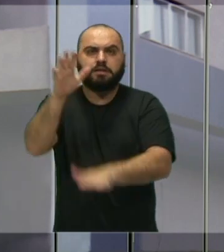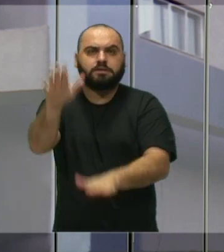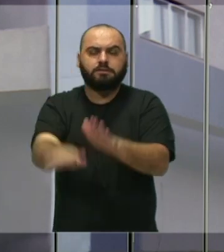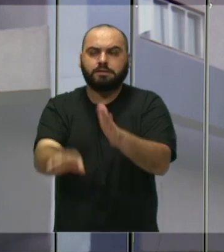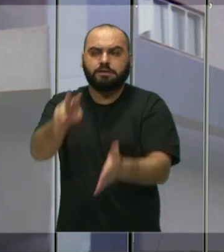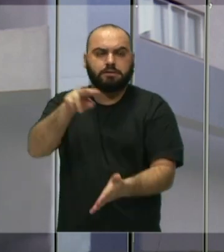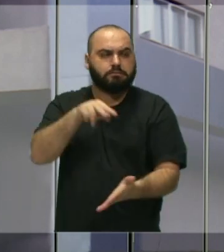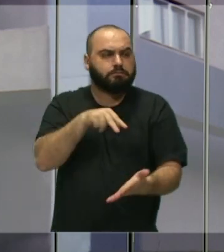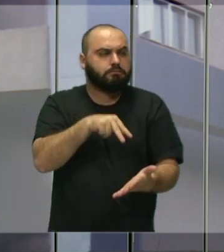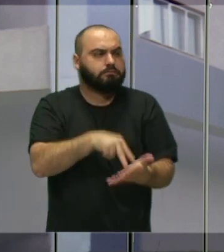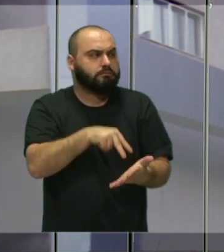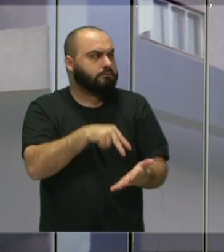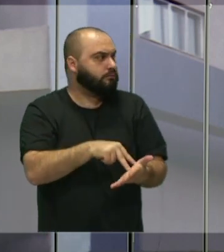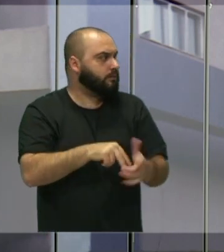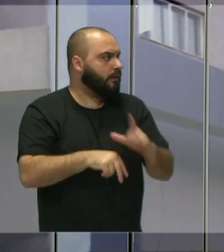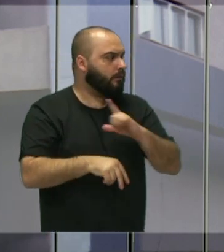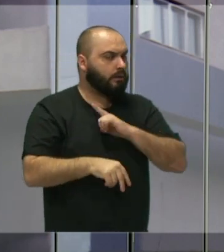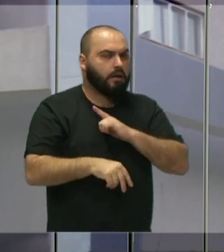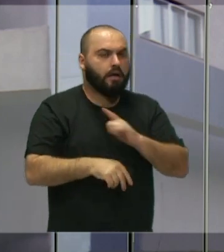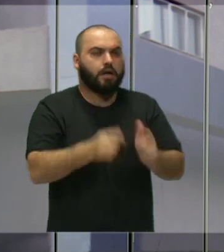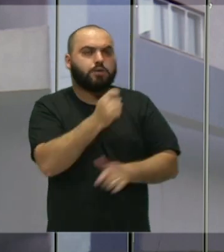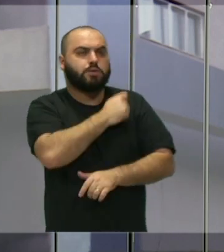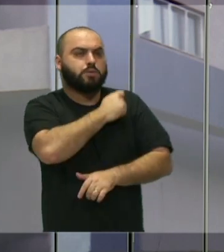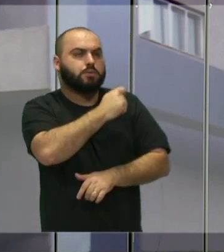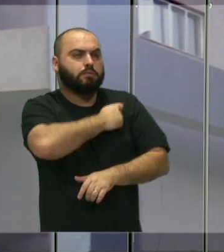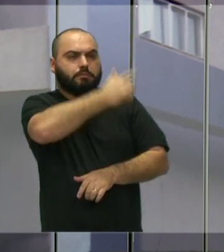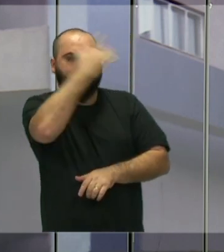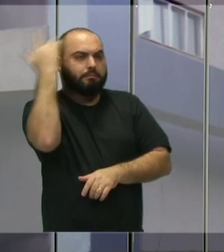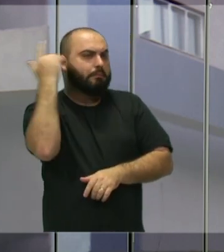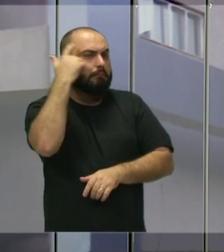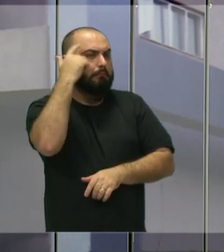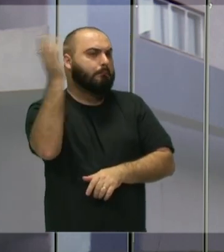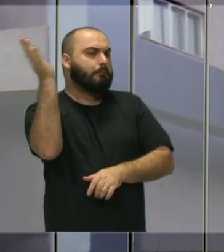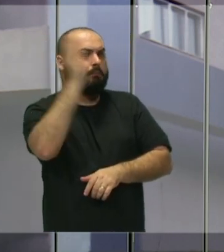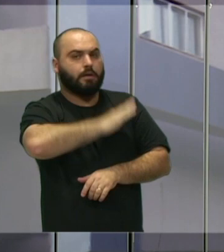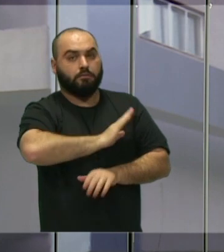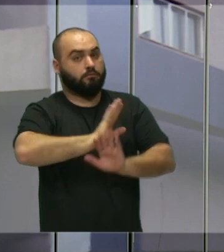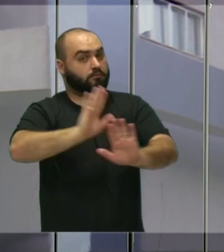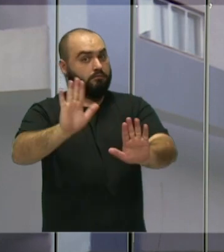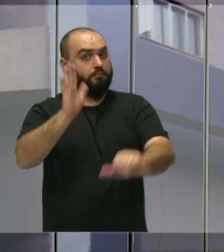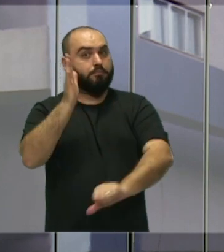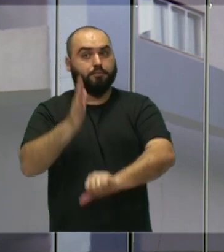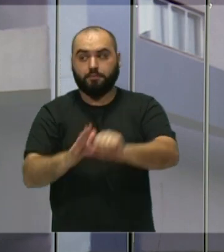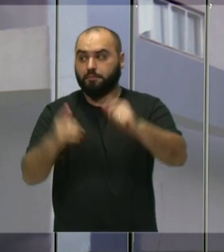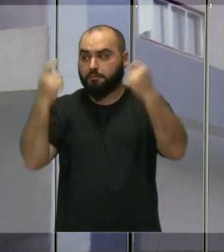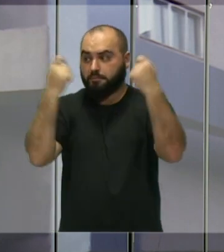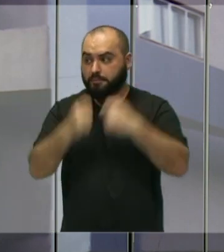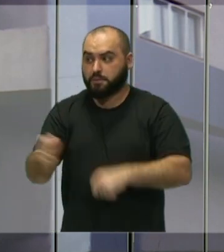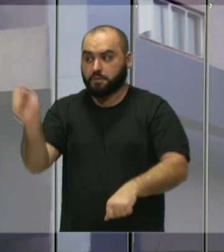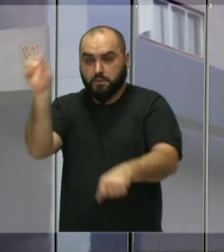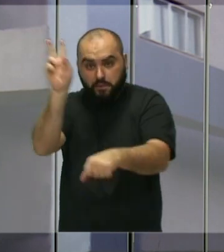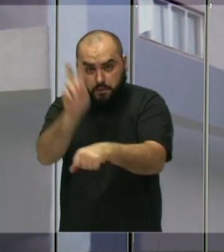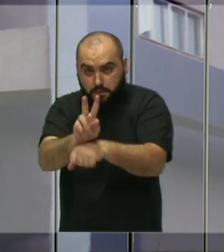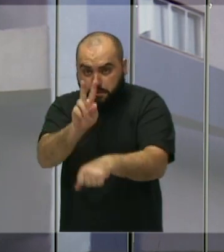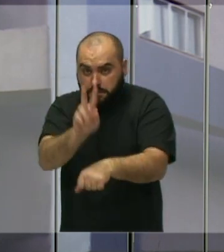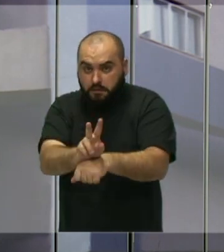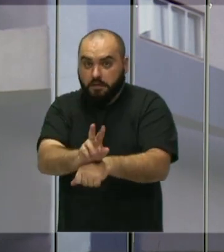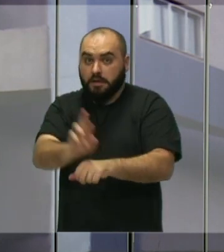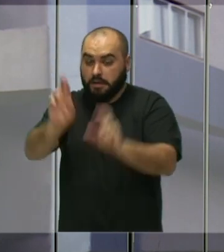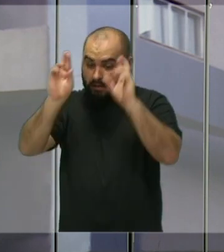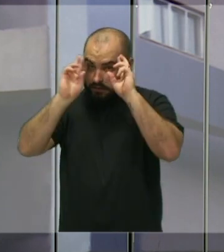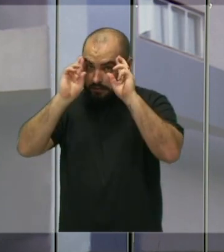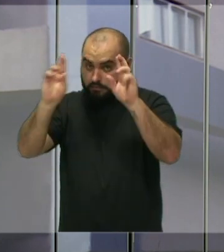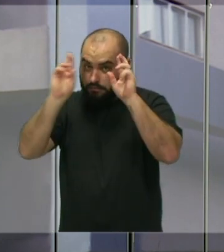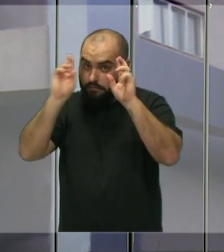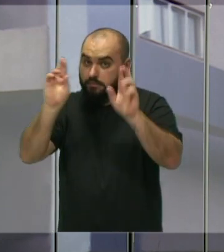que você toma é mal interpretado, primeiro a gente tem que ter muita cautela, né? Respeitar a população e a